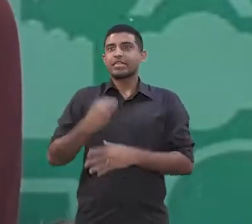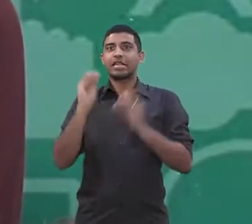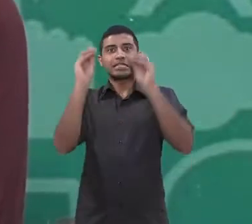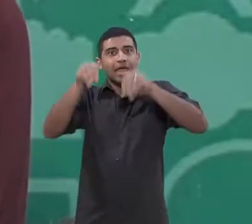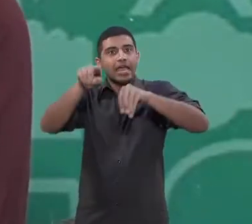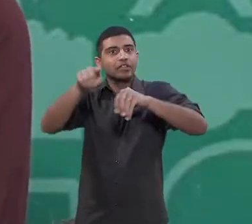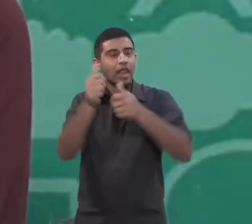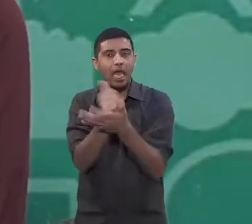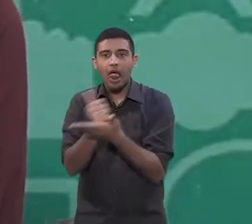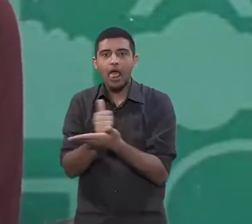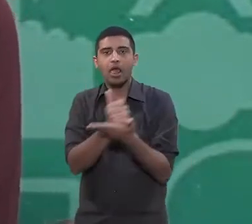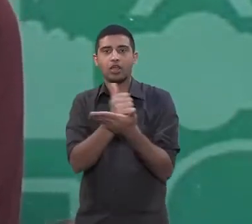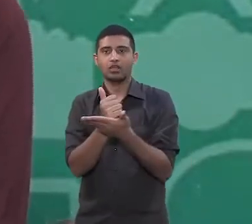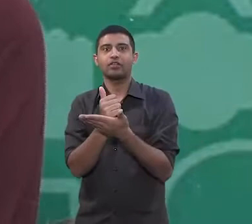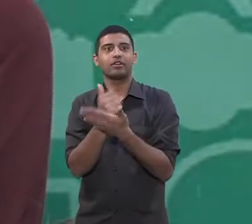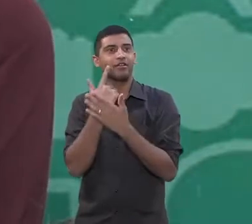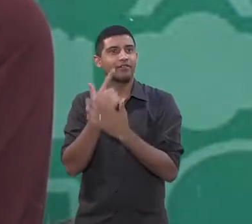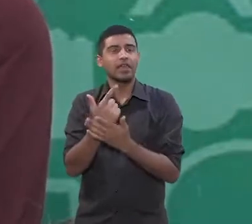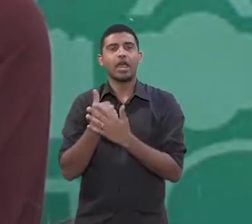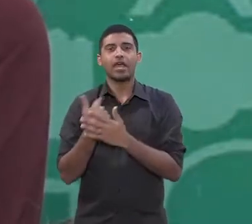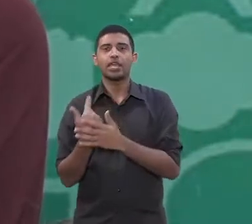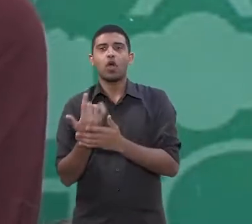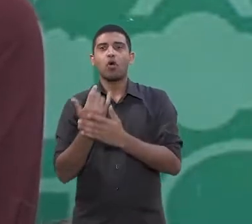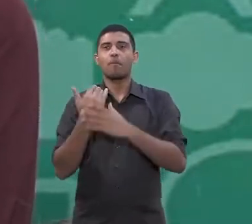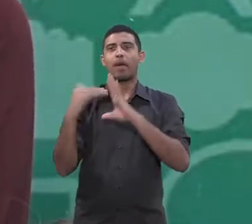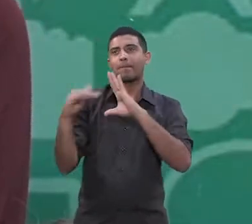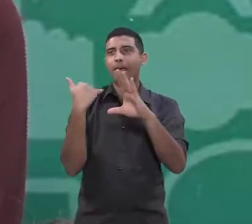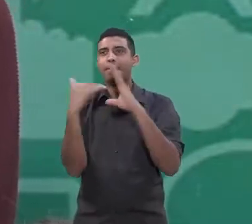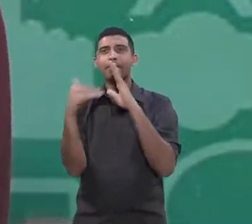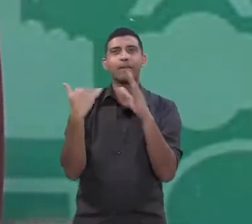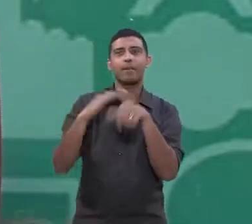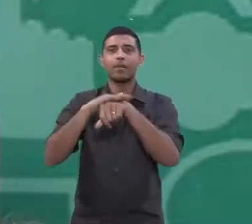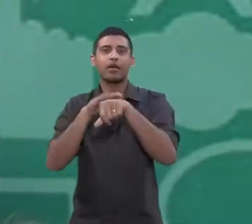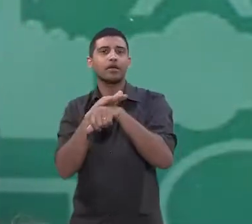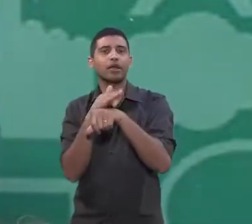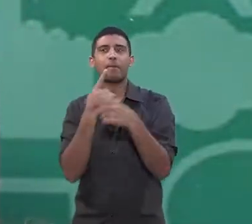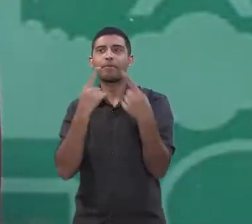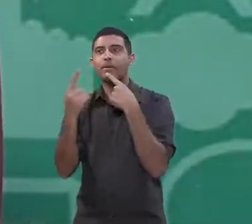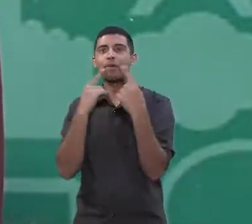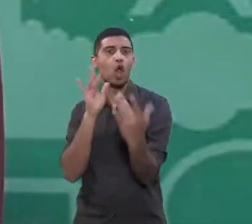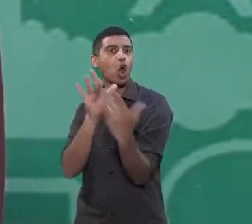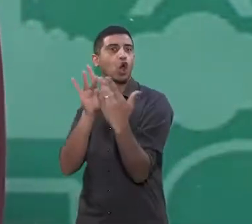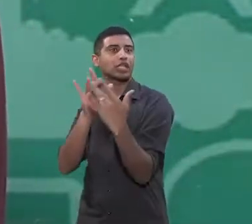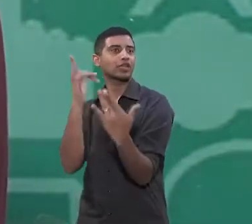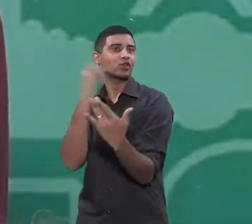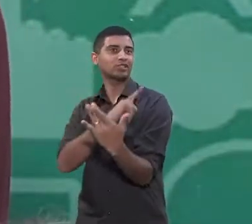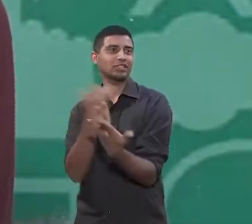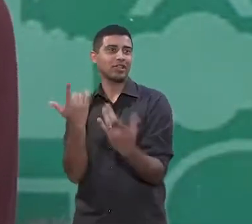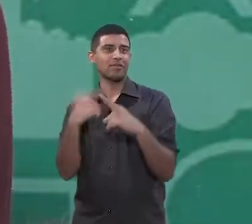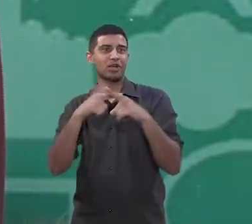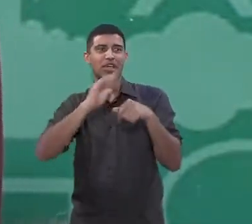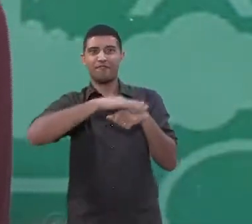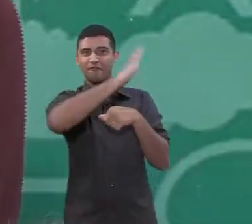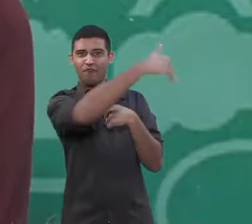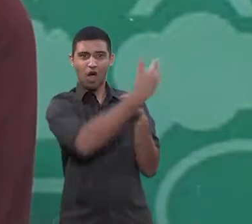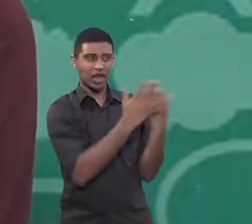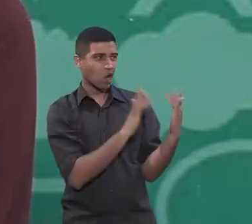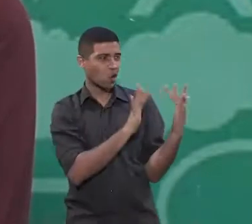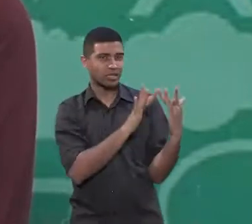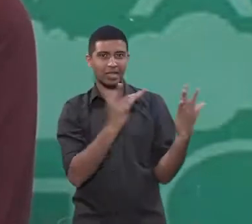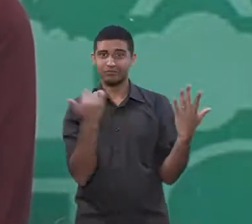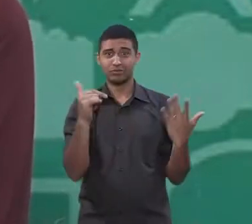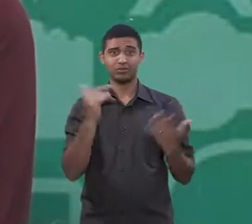bate-papo mais para eu ter contato com outras pessoas do que mais por jogar. Porque eu não tinha esse contato fora